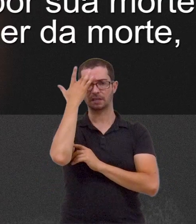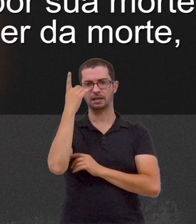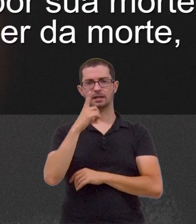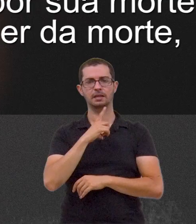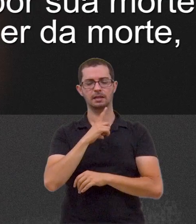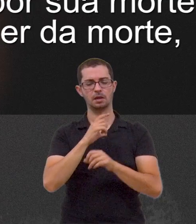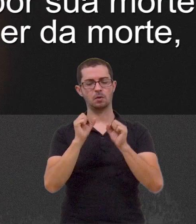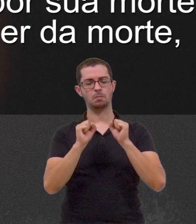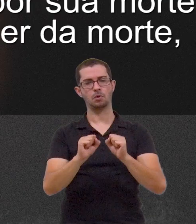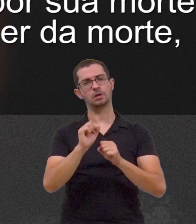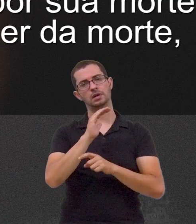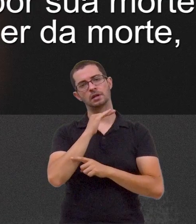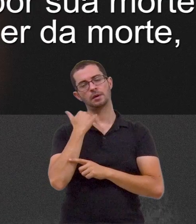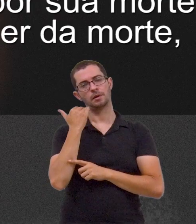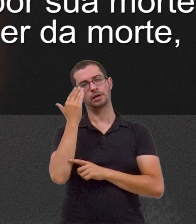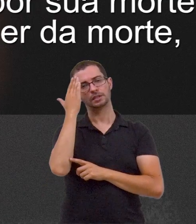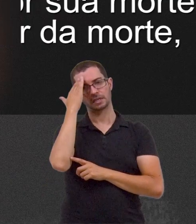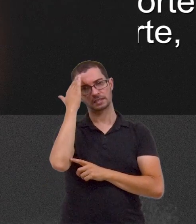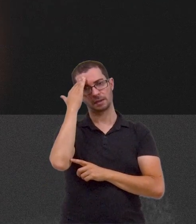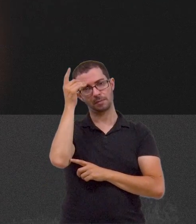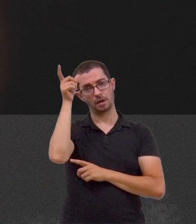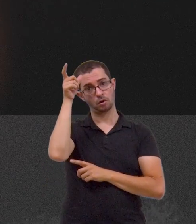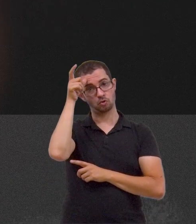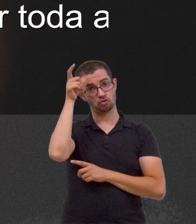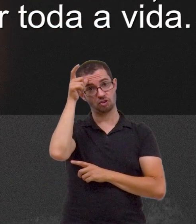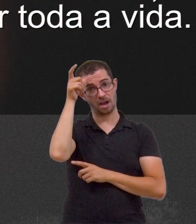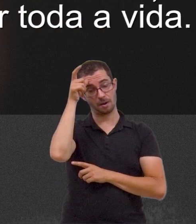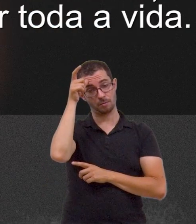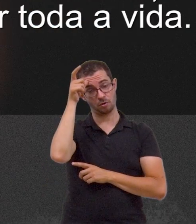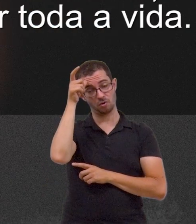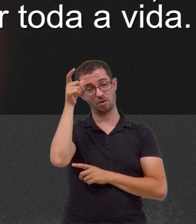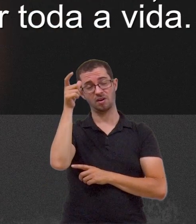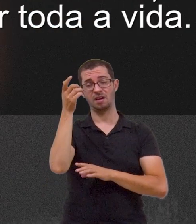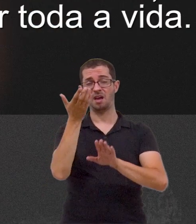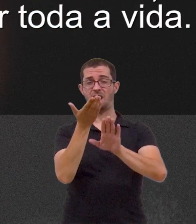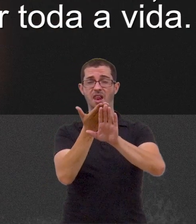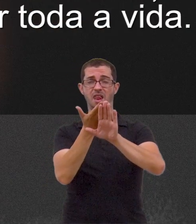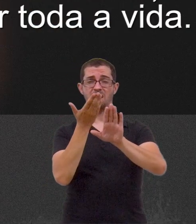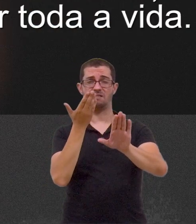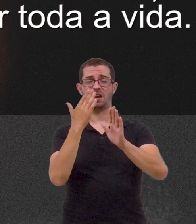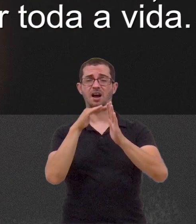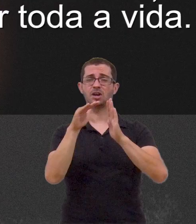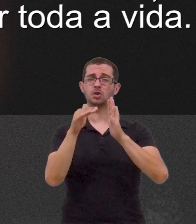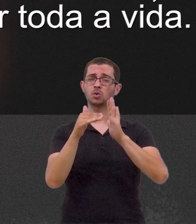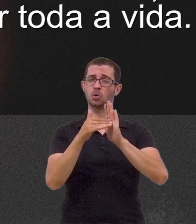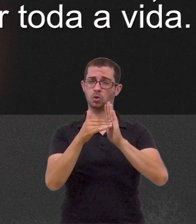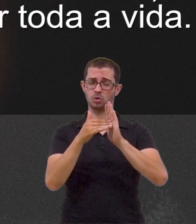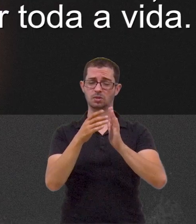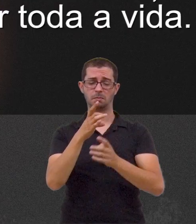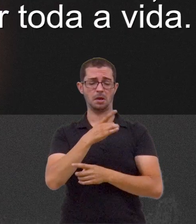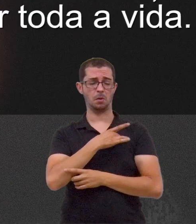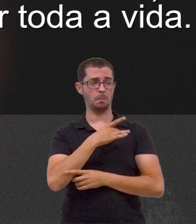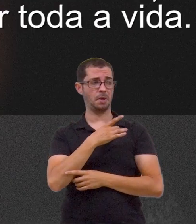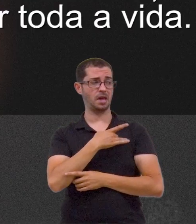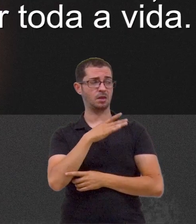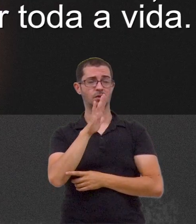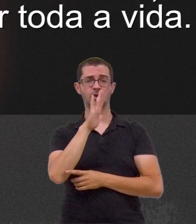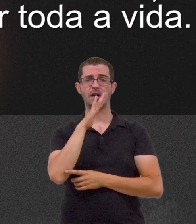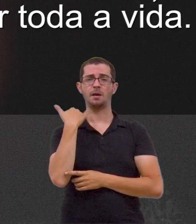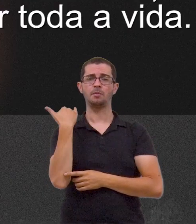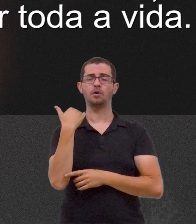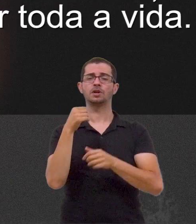da morte, a saber, o diabo, e livrasse todos que, pelo pavor da morte,